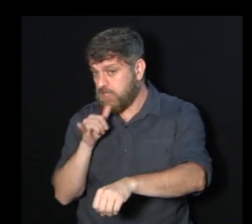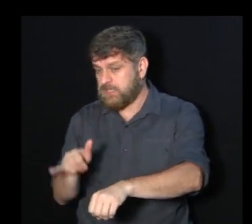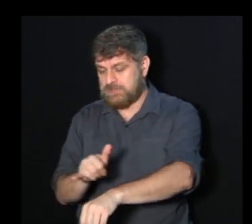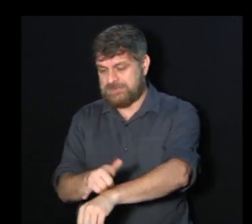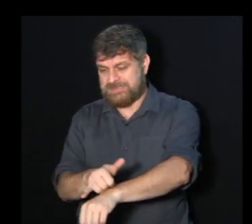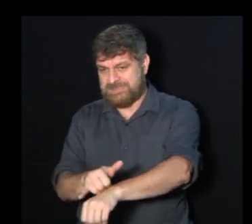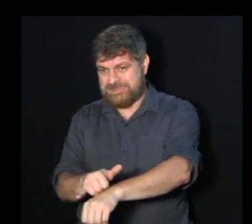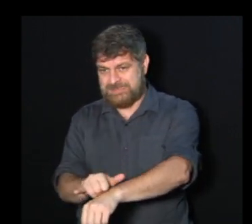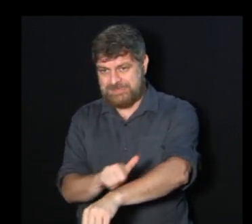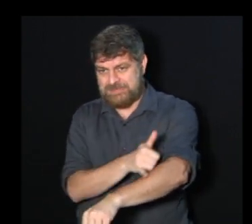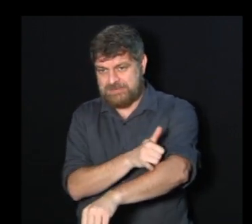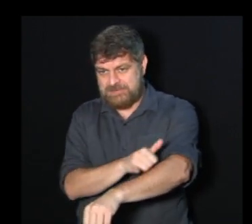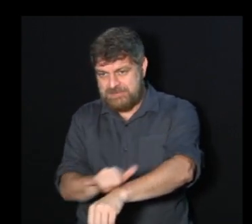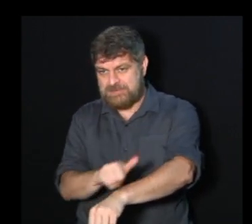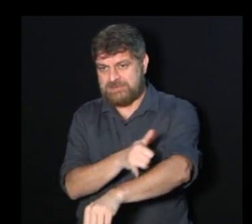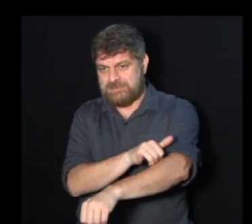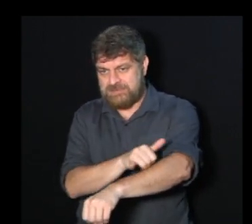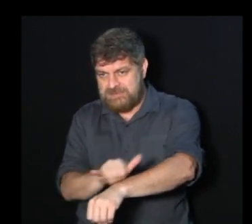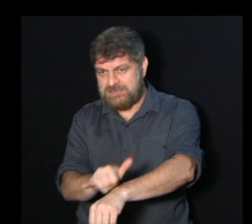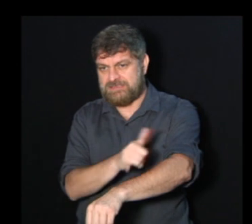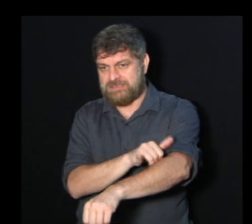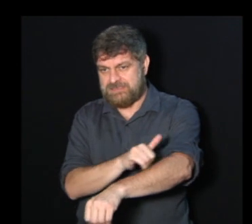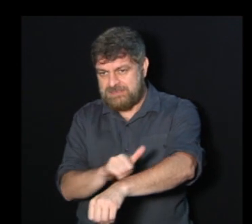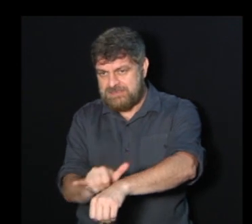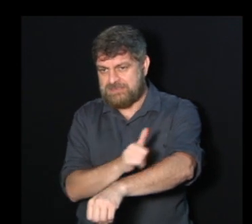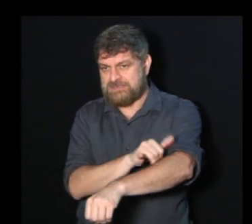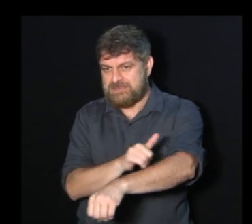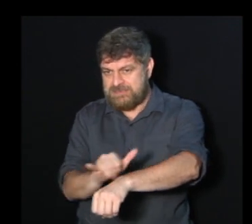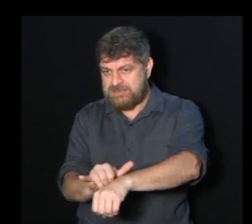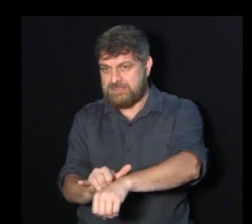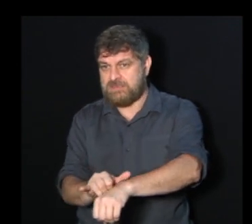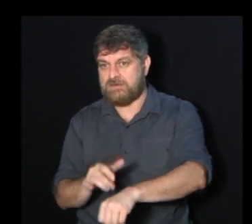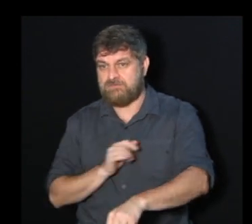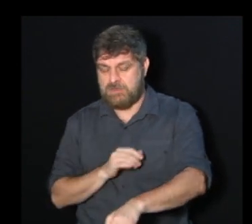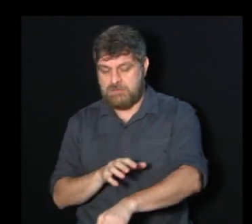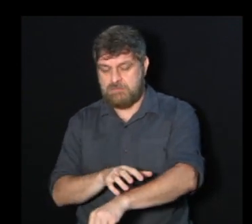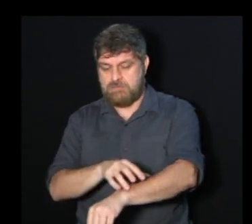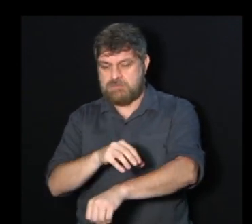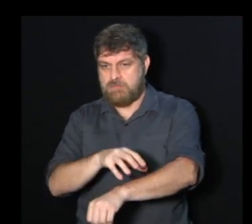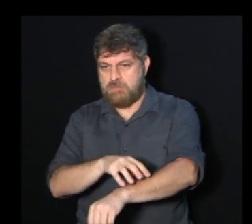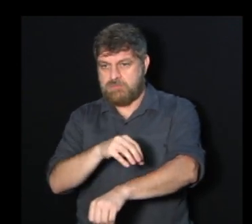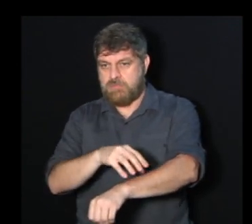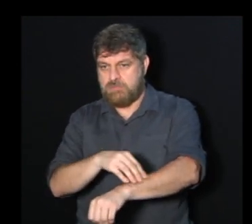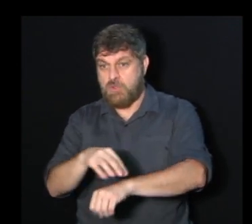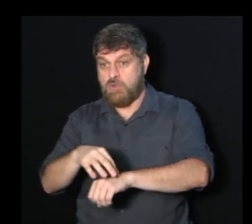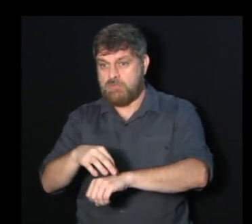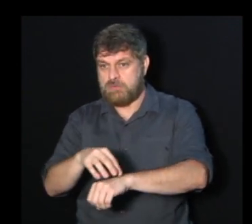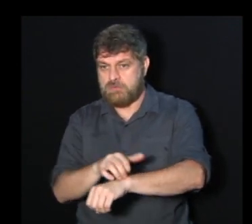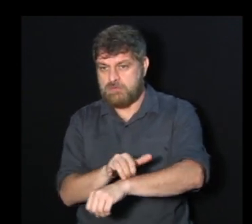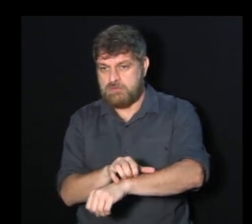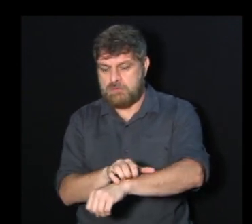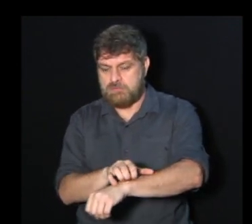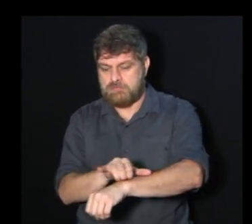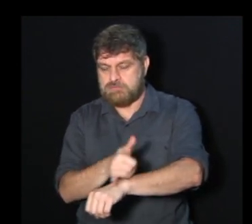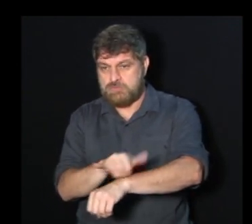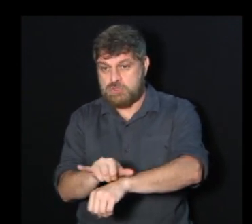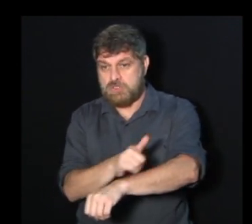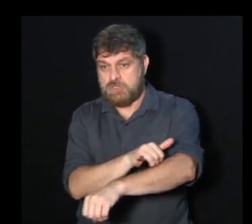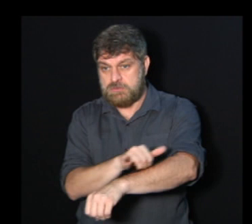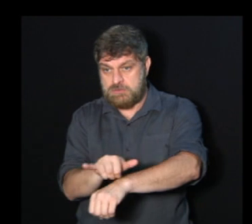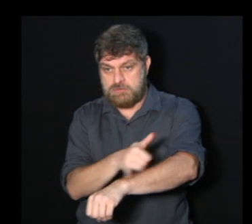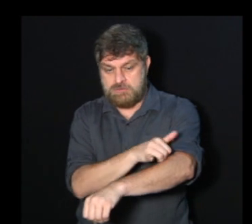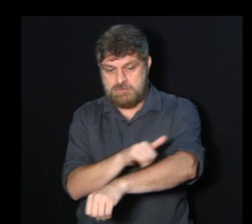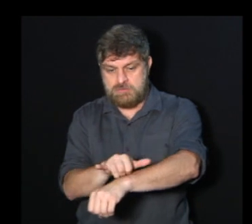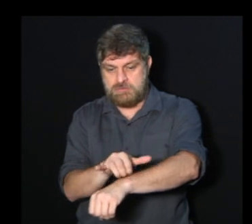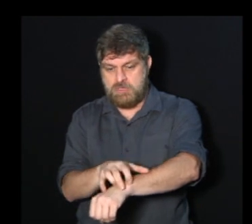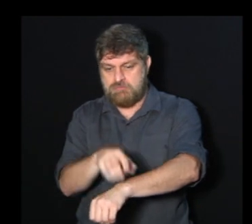uma corrente, que não é o choquinho para dor, é uma estimulação que a gente faz nas fibras musculares,